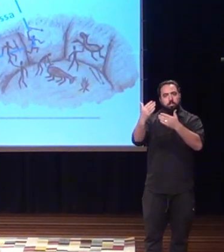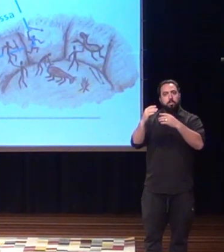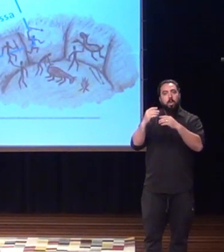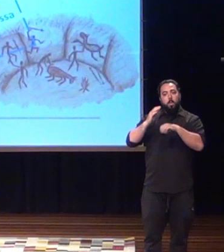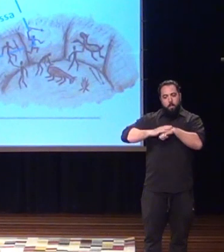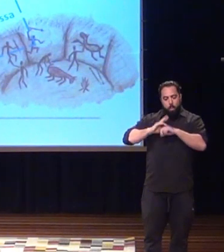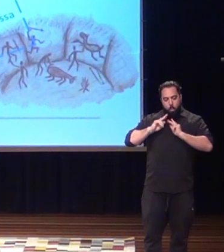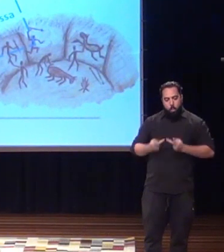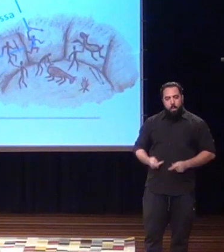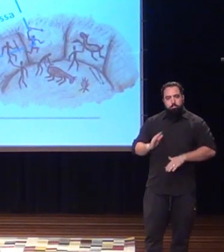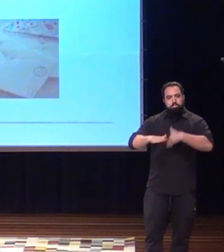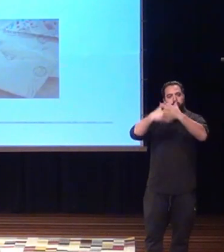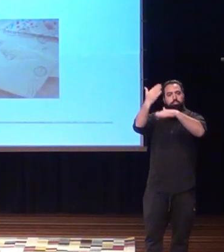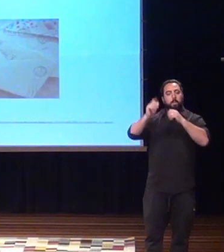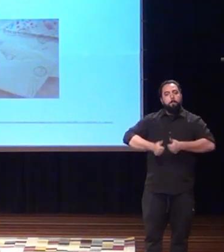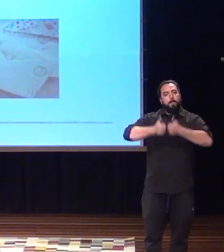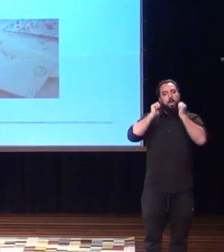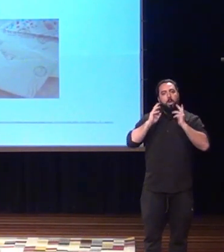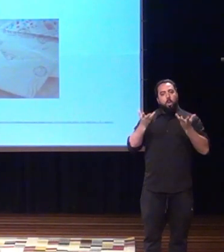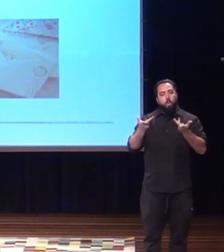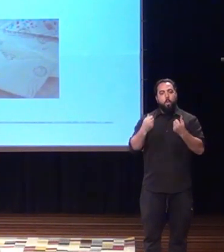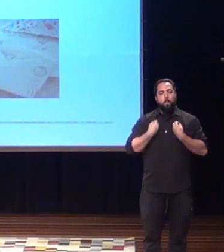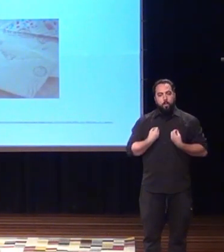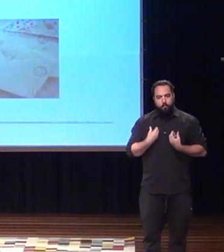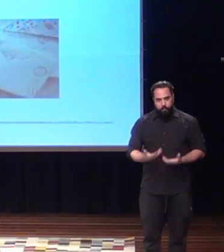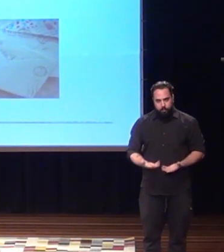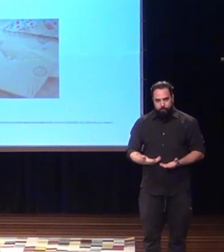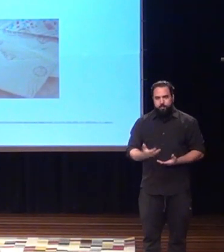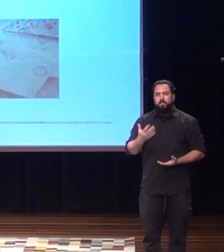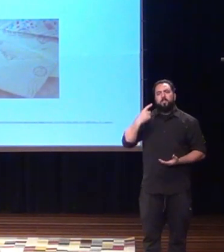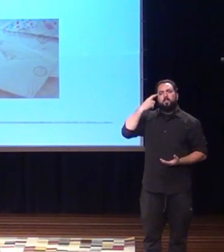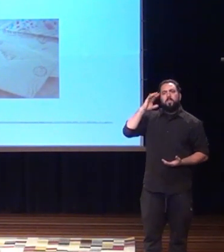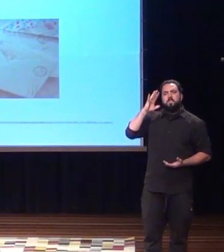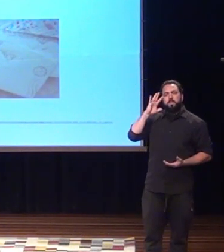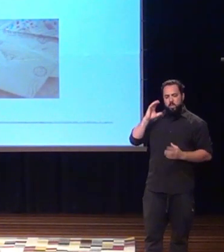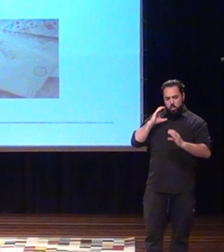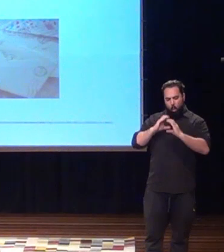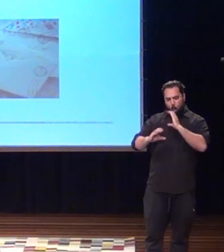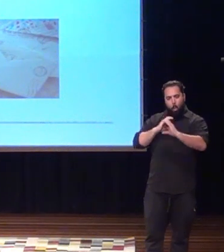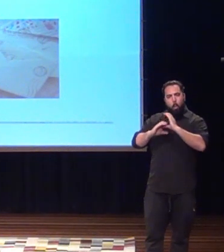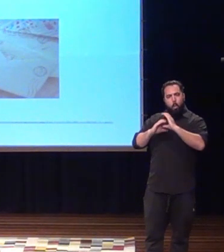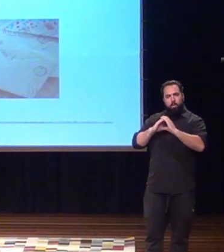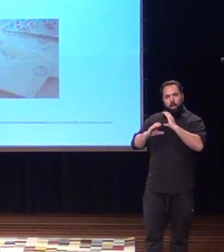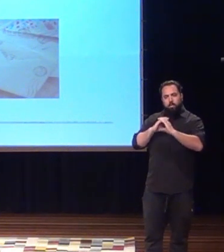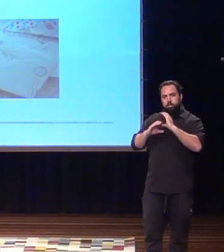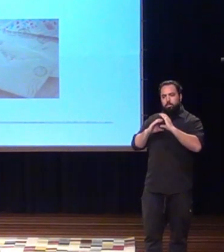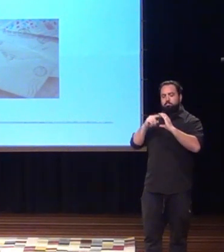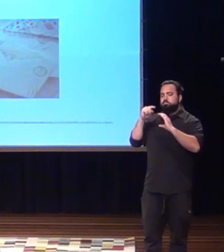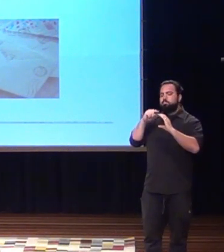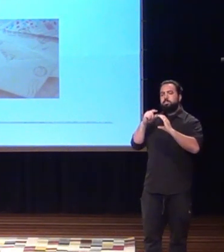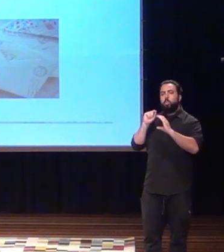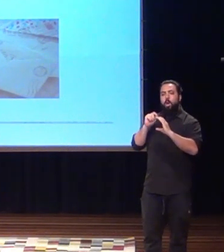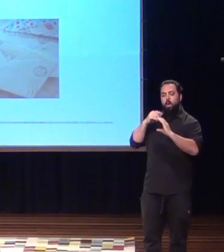a qualidade de vida deles. E aí, quando a gente fala de comunicação entre sujeitos, né, a